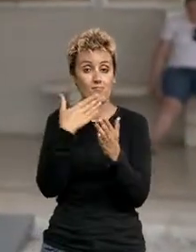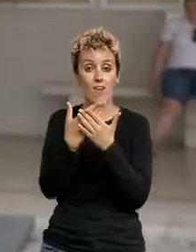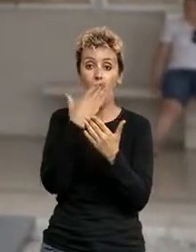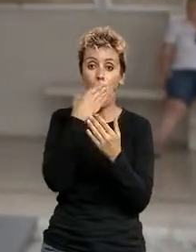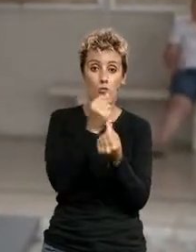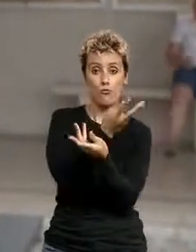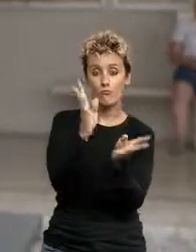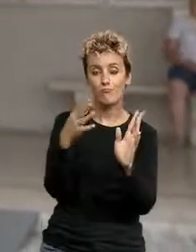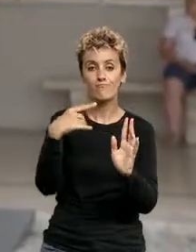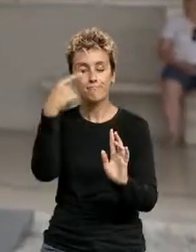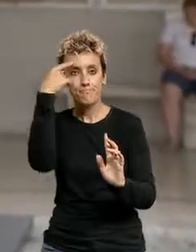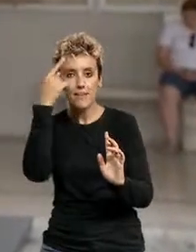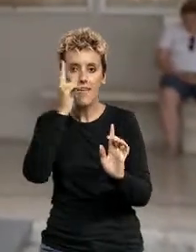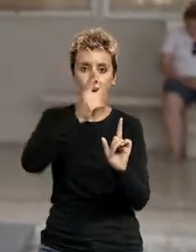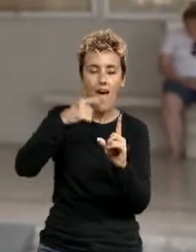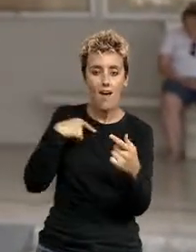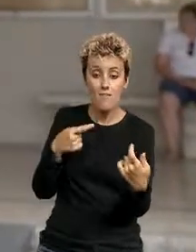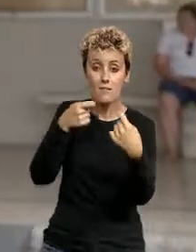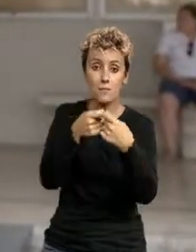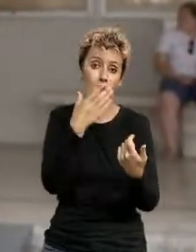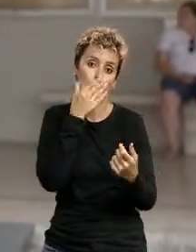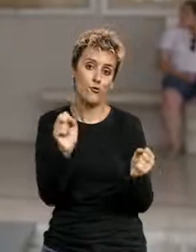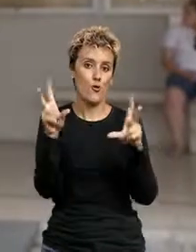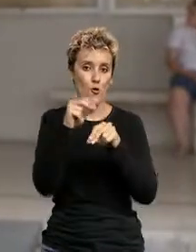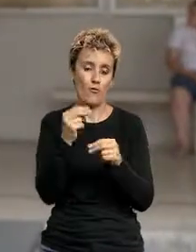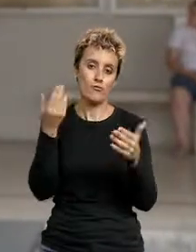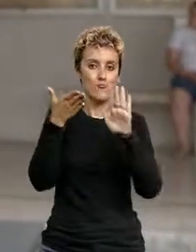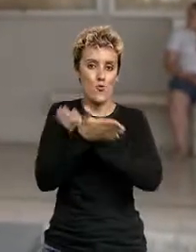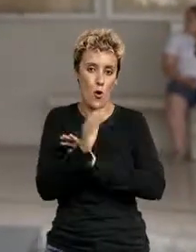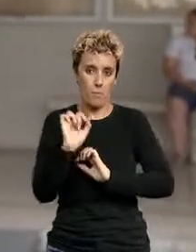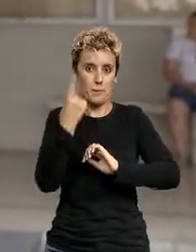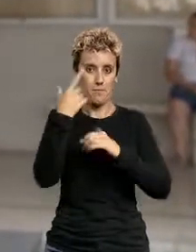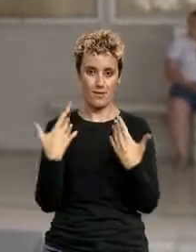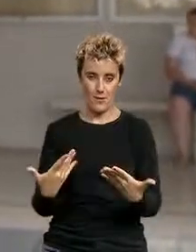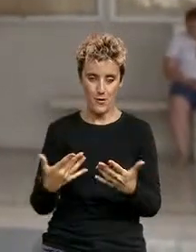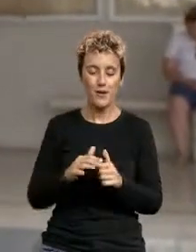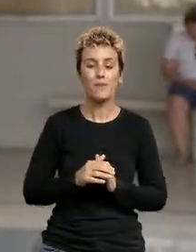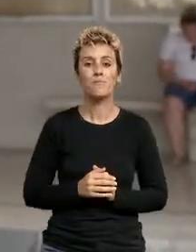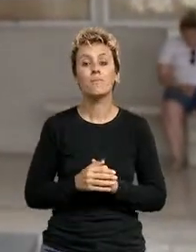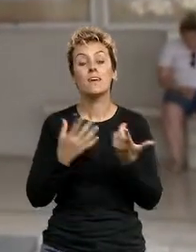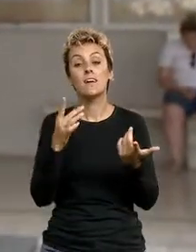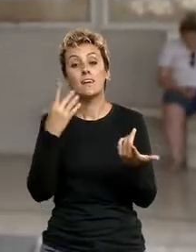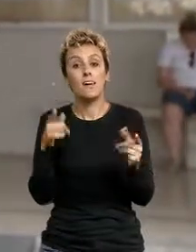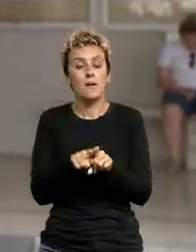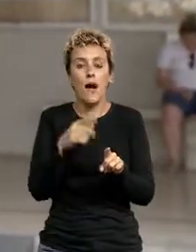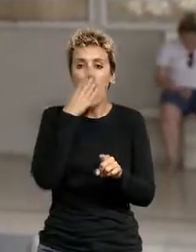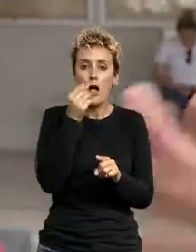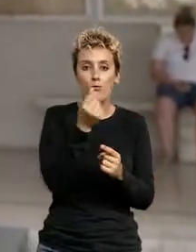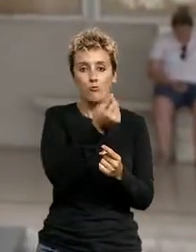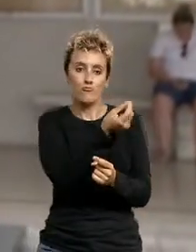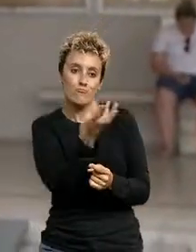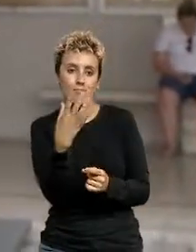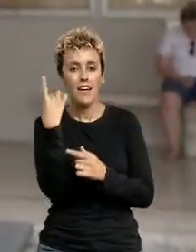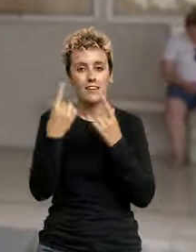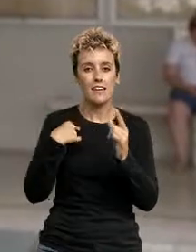alunos, sobretudo dos novos alunos que escolheram os cursos e que estão aqui pela primeira vez e que têm às vezes uma ideia um pouco não correta ou